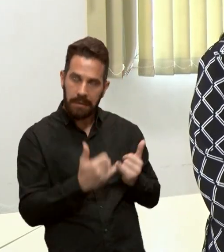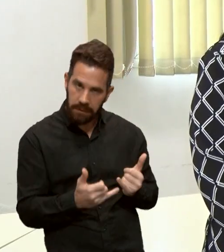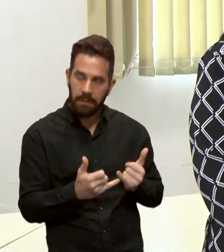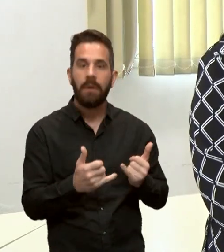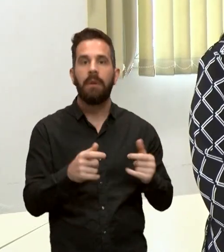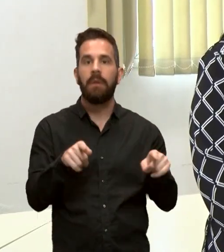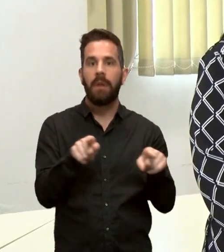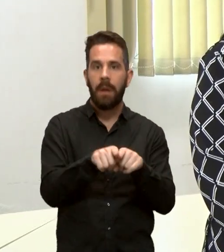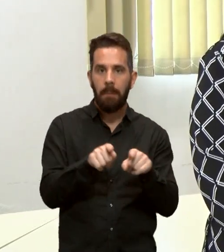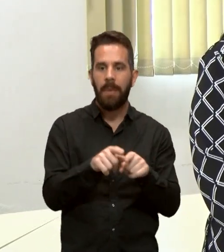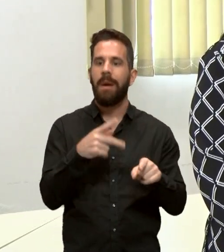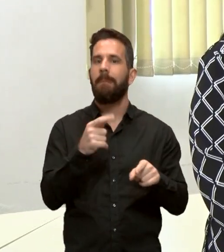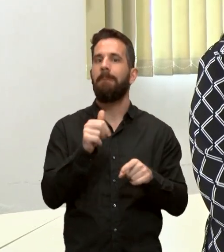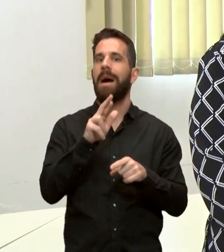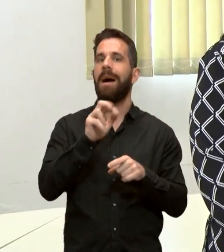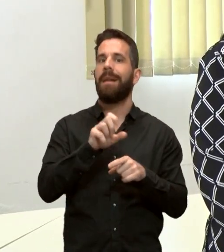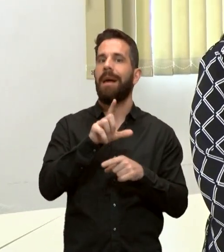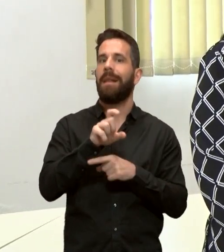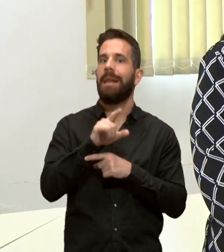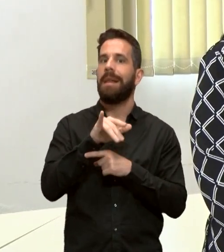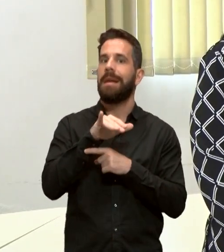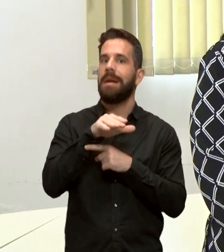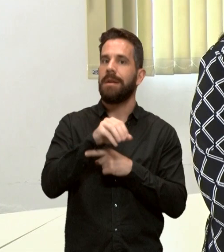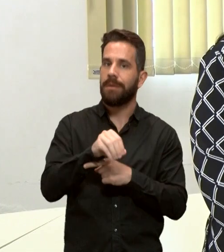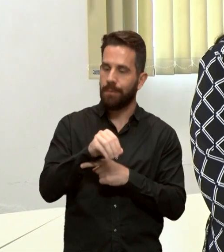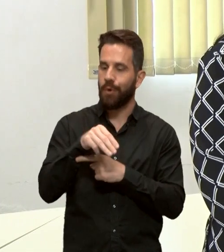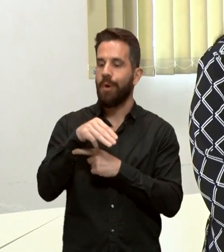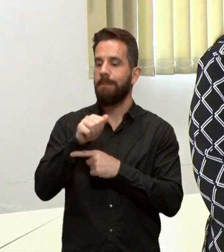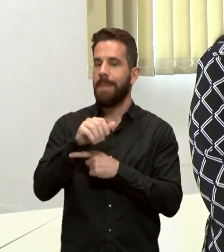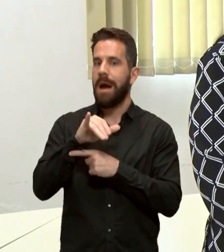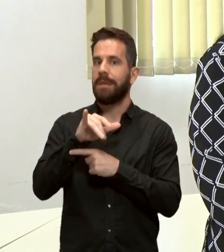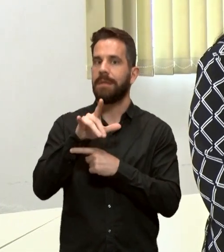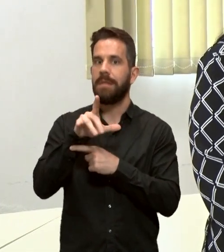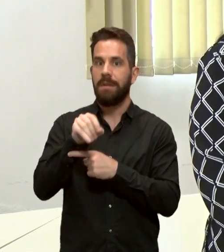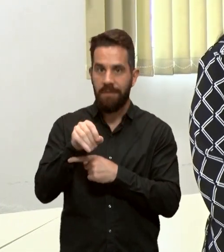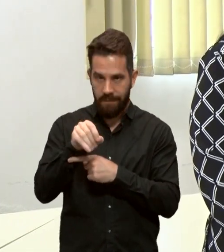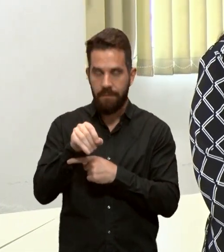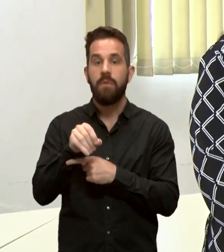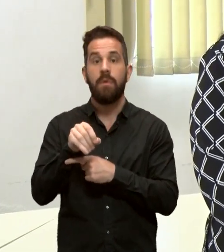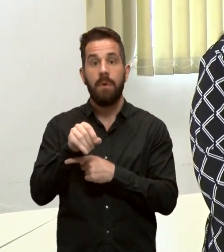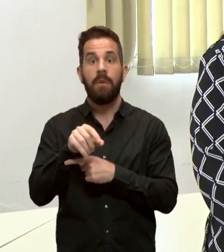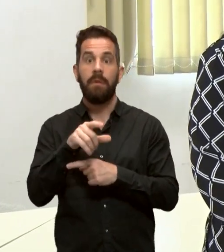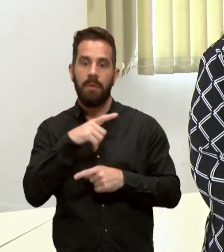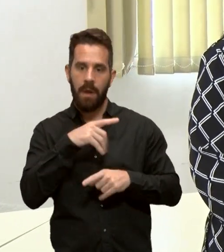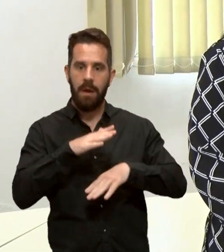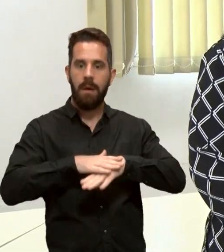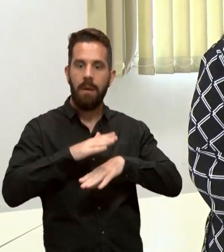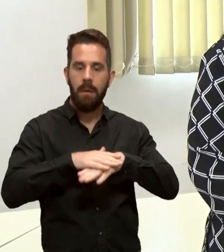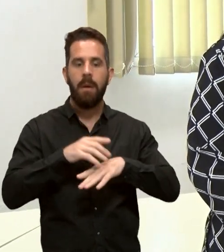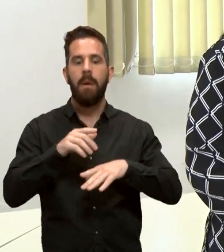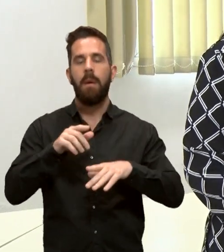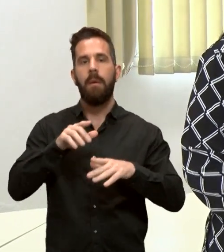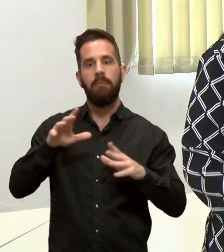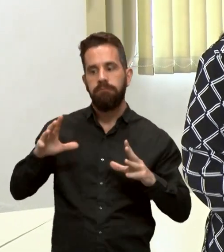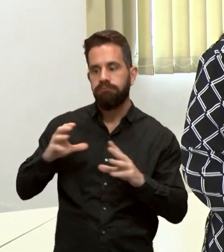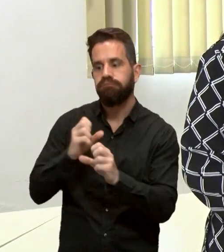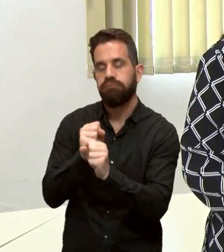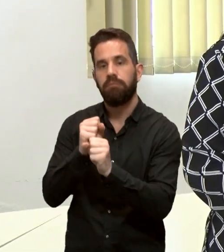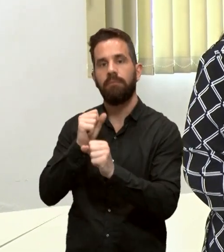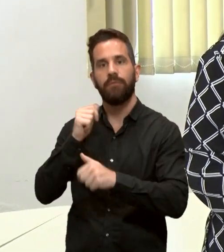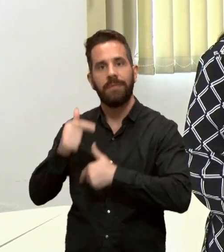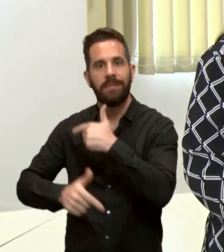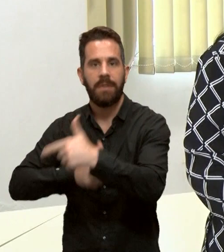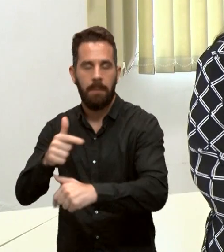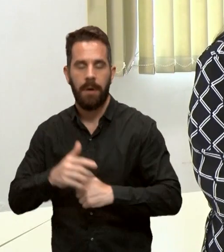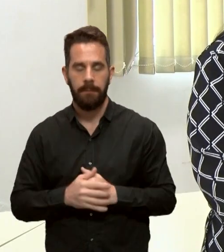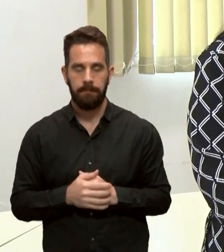paralelismo massivo, apresenta um modelo de distribuição otimizada da carga de trabalho. Eu sou Gustavo